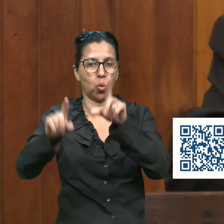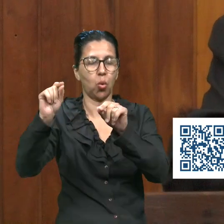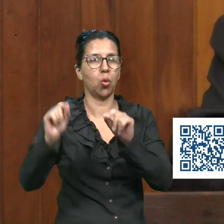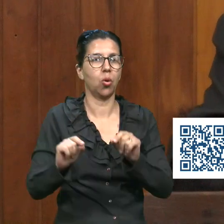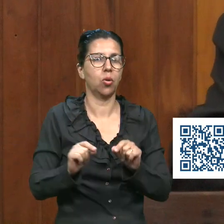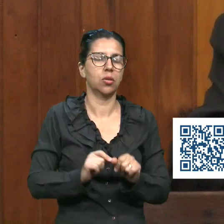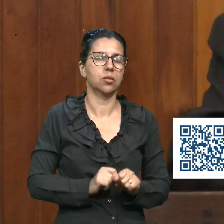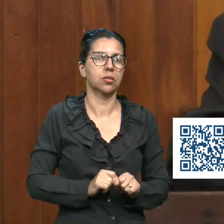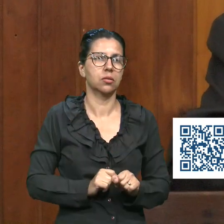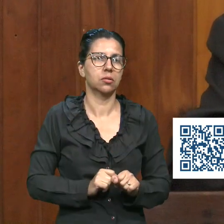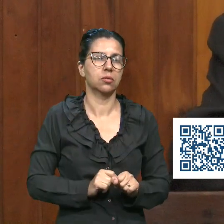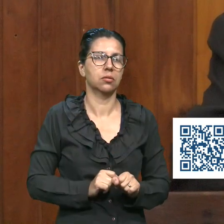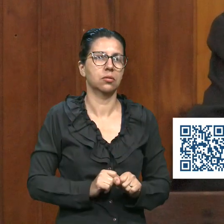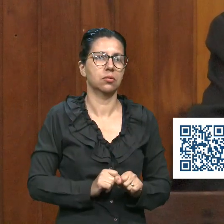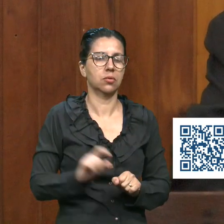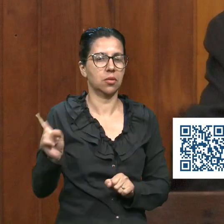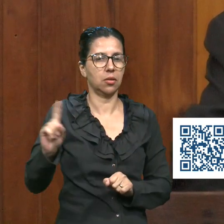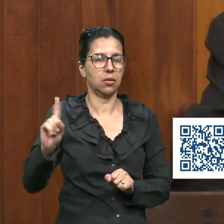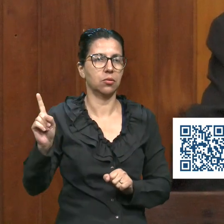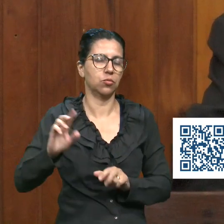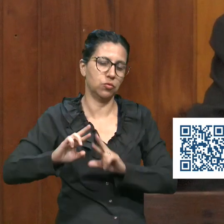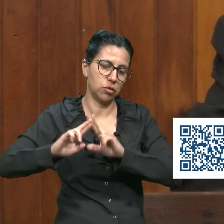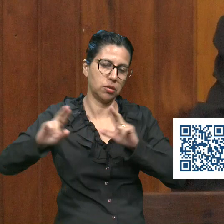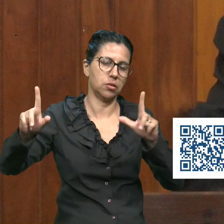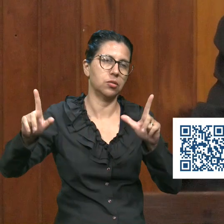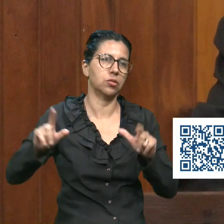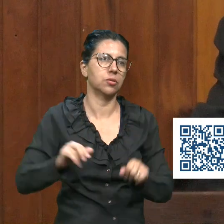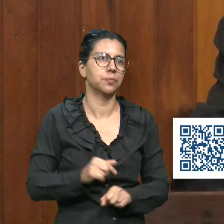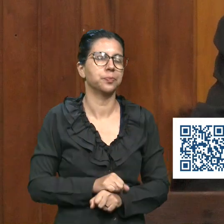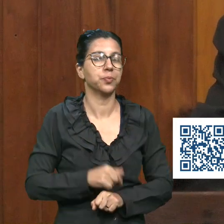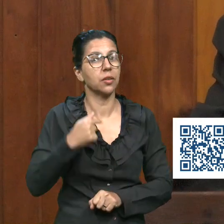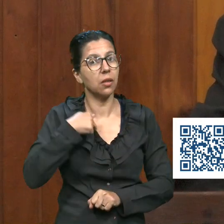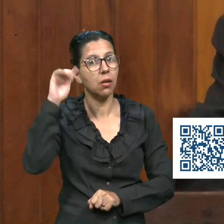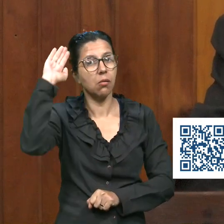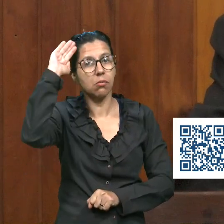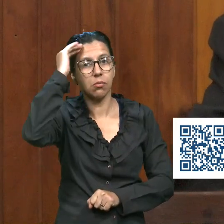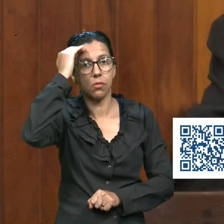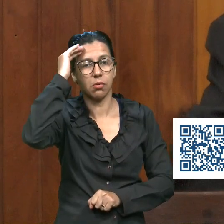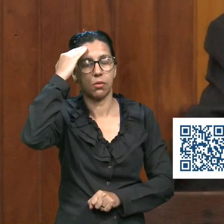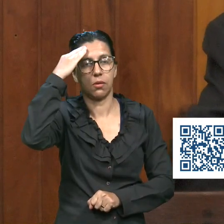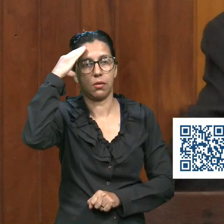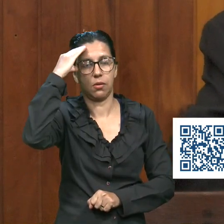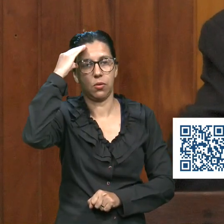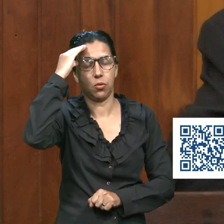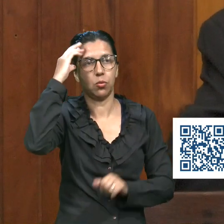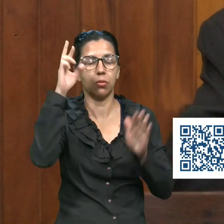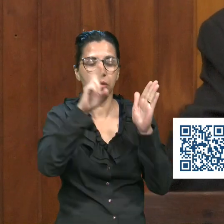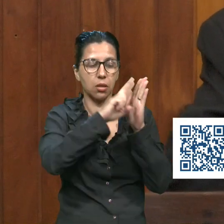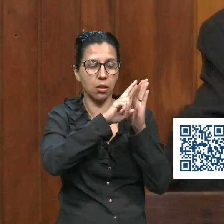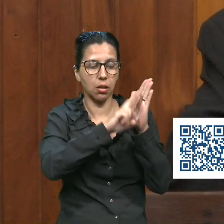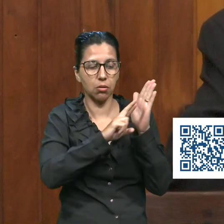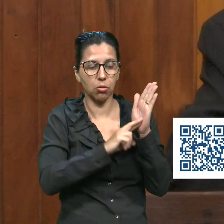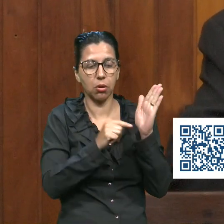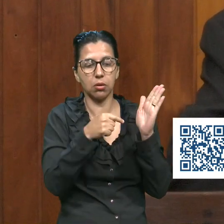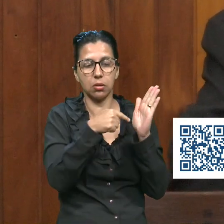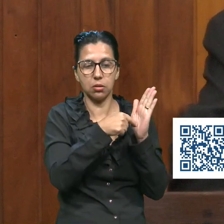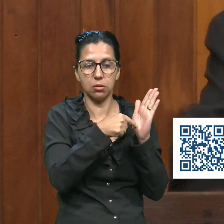de... Não é? Eu entendo que este relatório